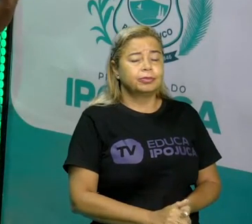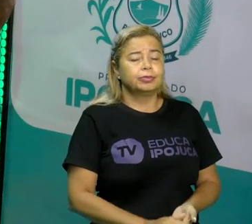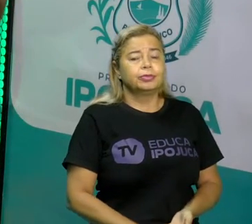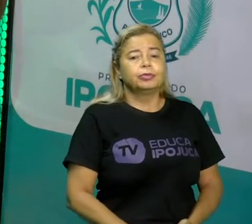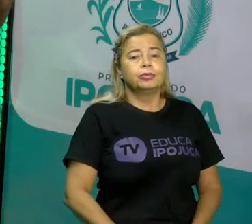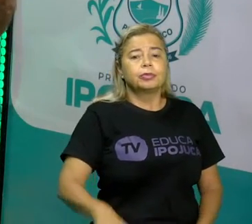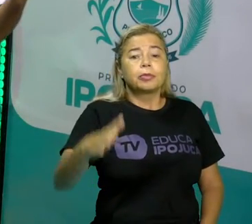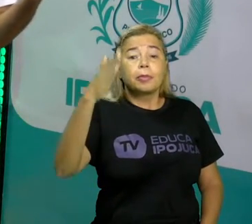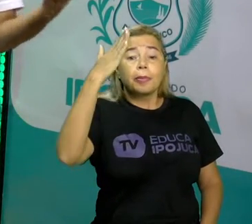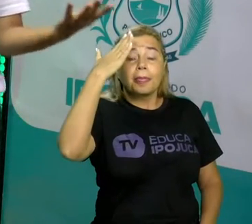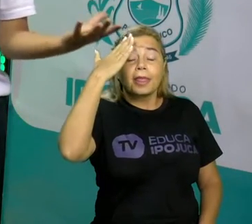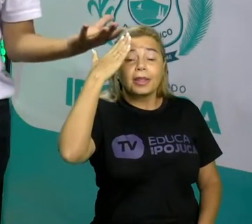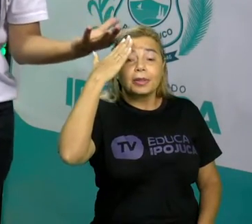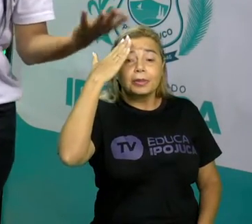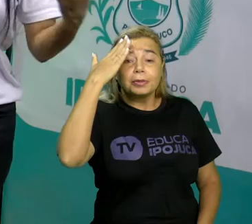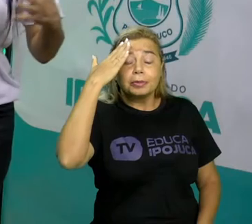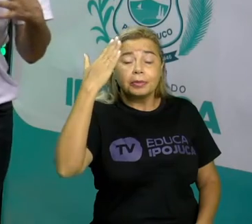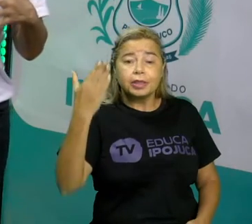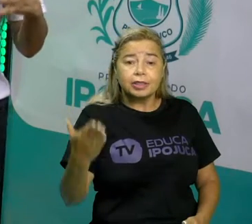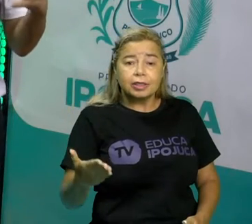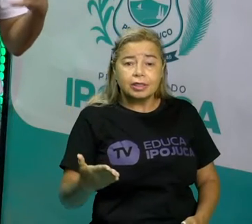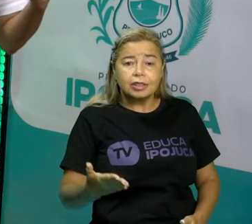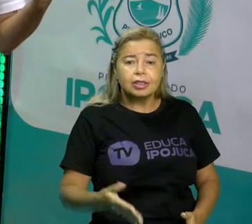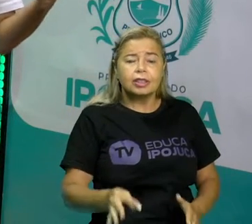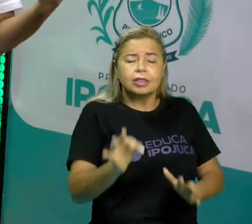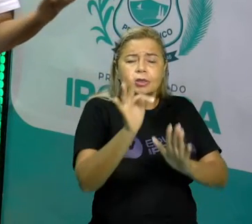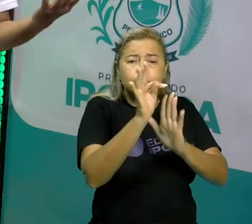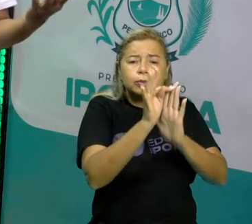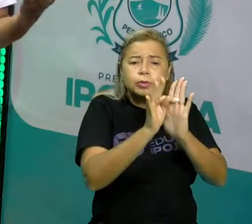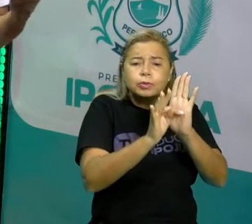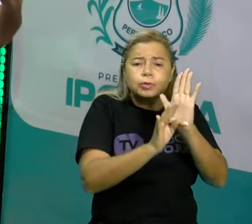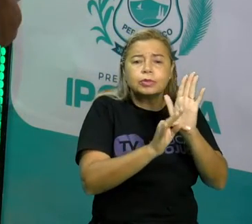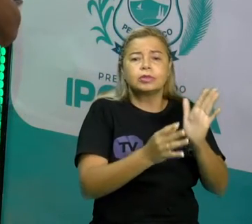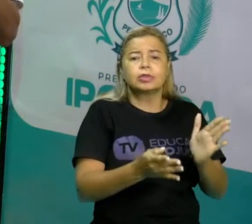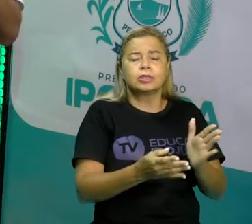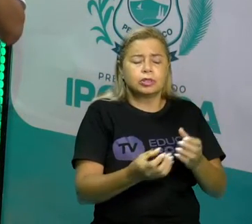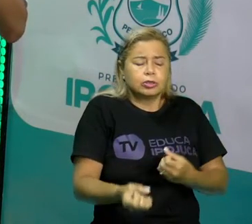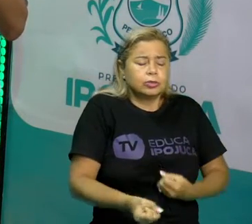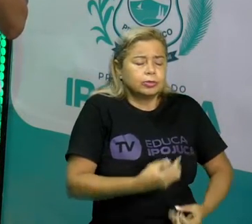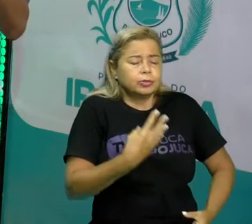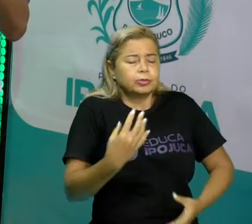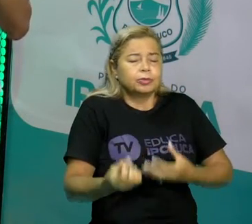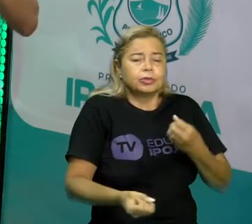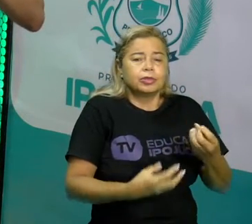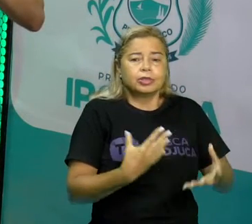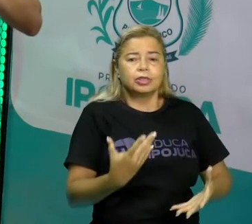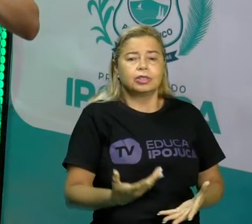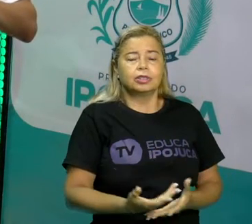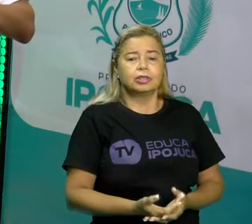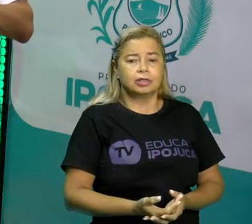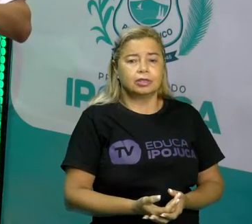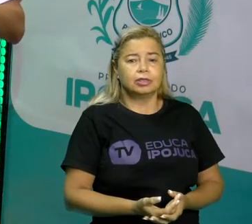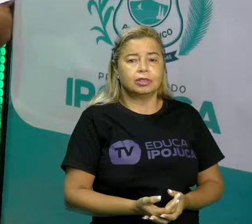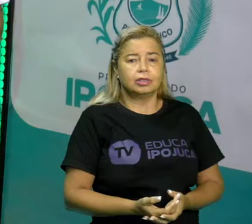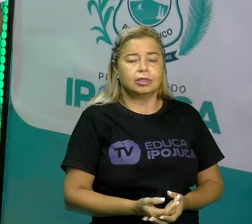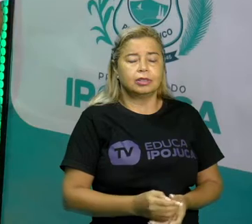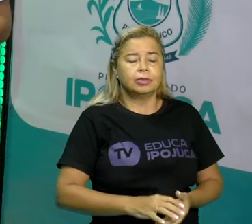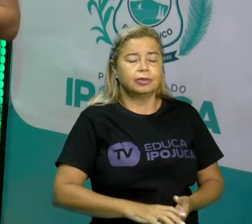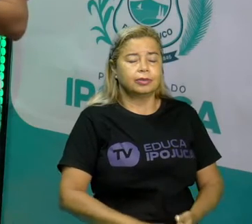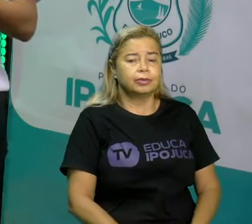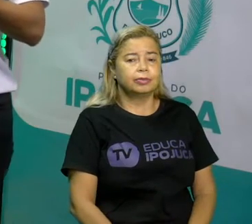Compreender o sentido do texto no nosso texto de poesia que a gente está aprendendo hoje, vamos ver mais o